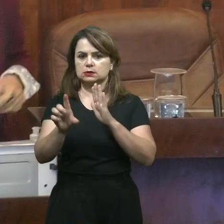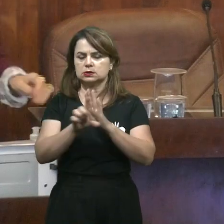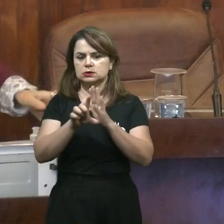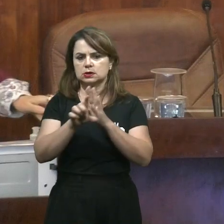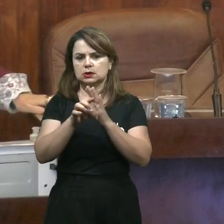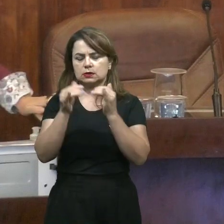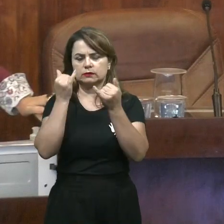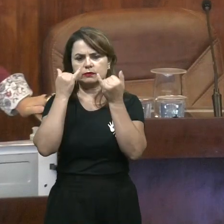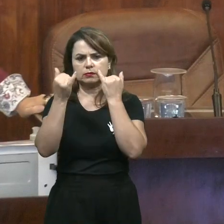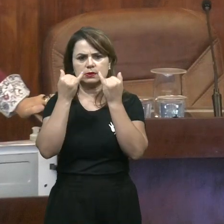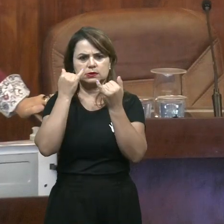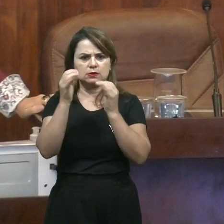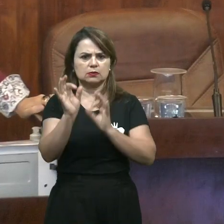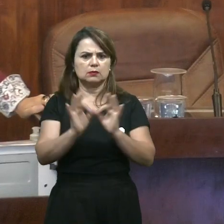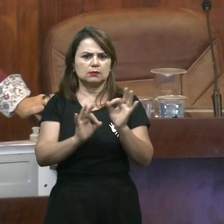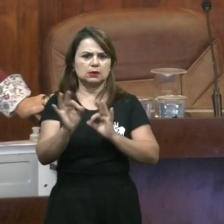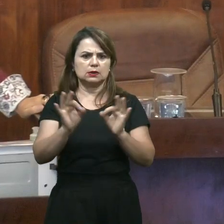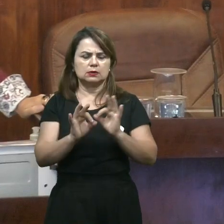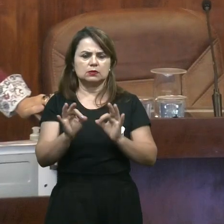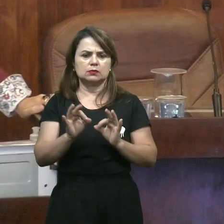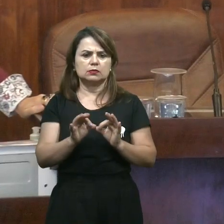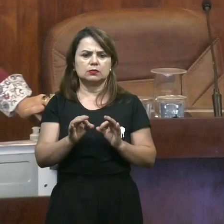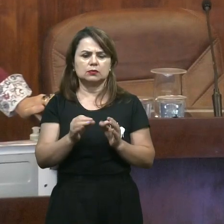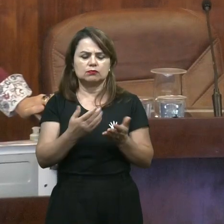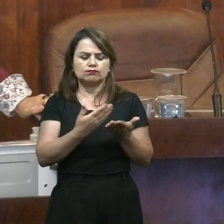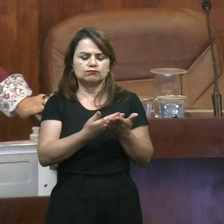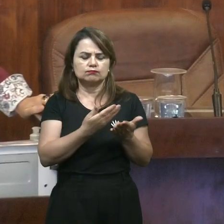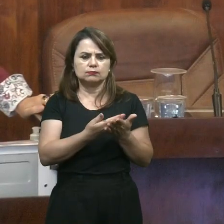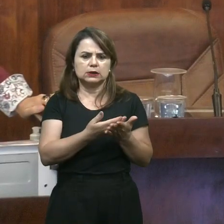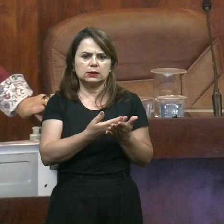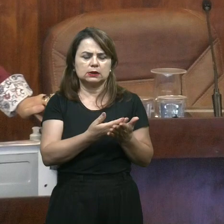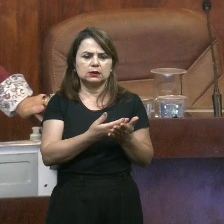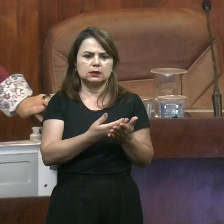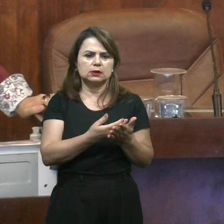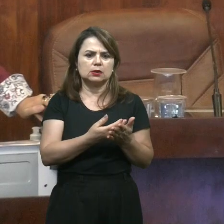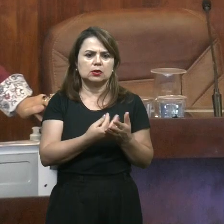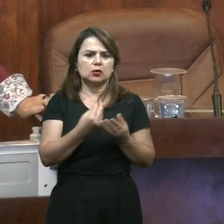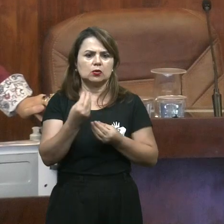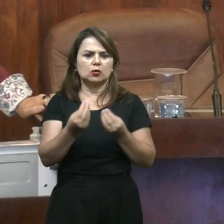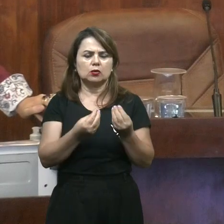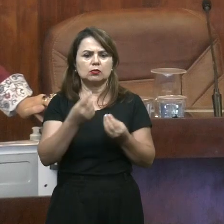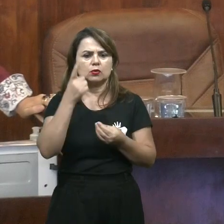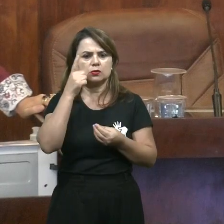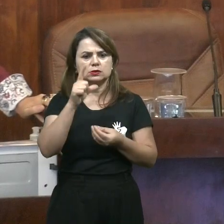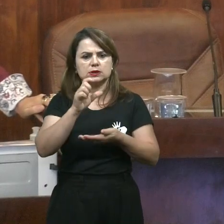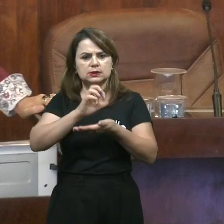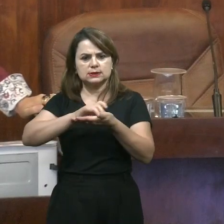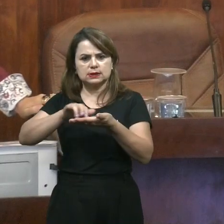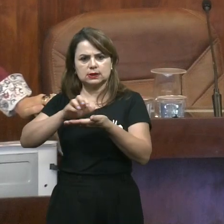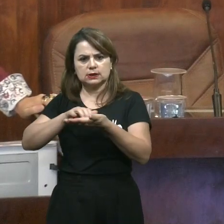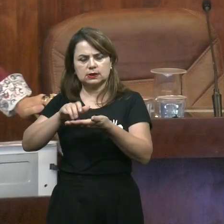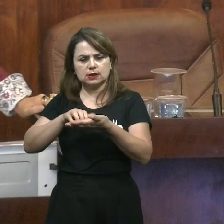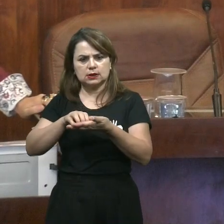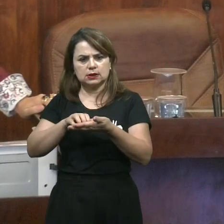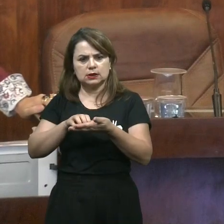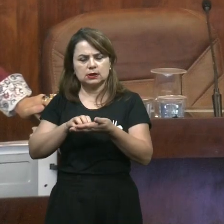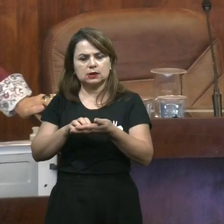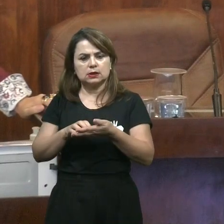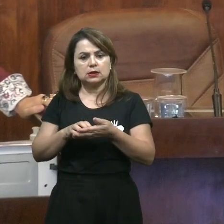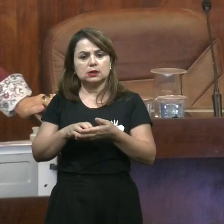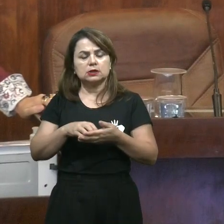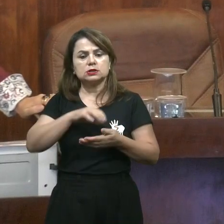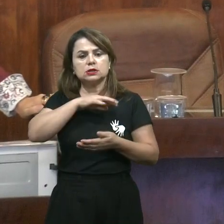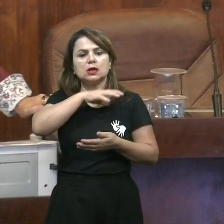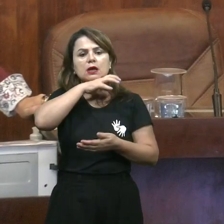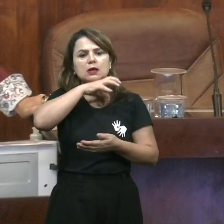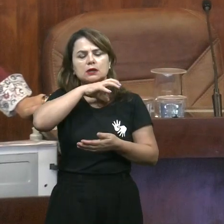sobre a possibilidade de desenvolver estudos e proceder à implantação de uma Secretaria Municipal do Bem-Estar Animal em nosso